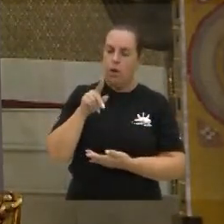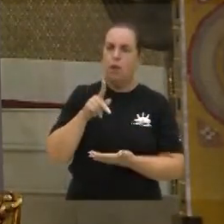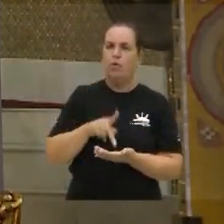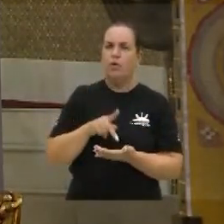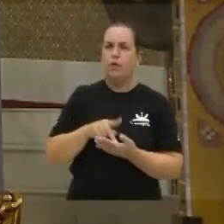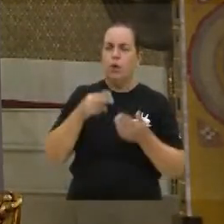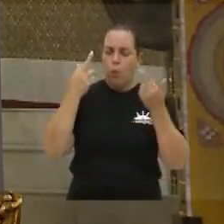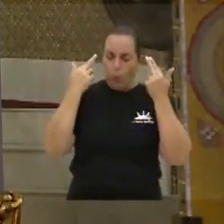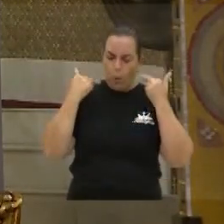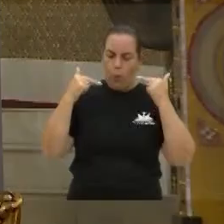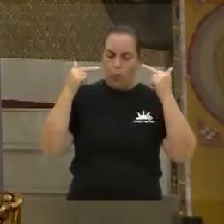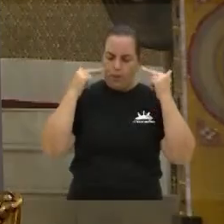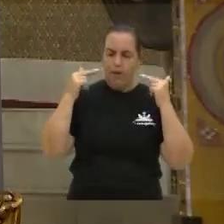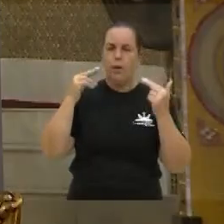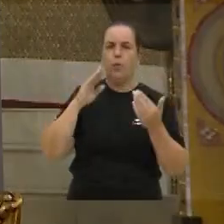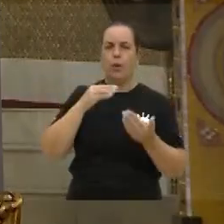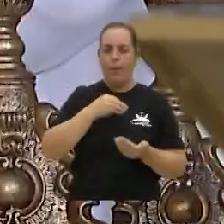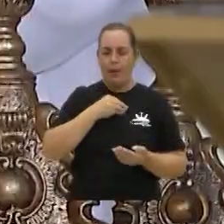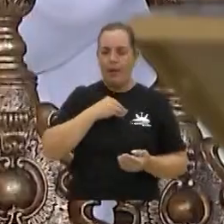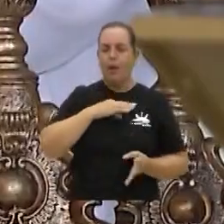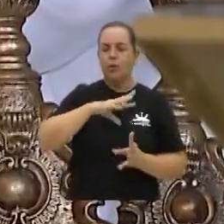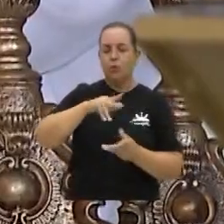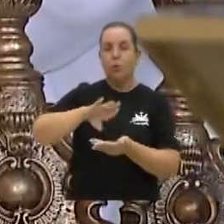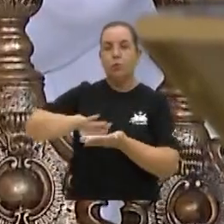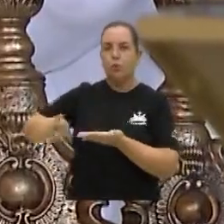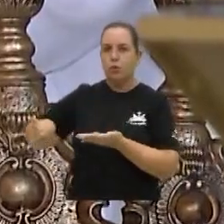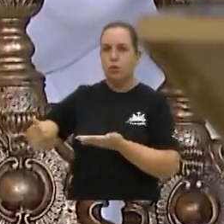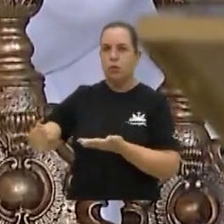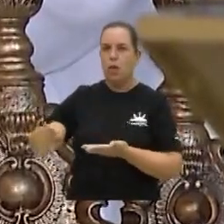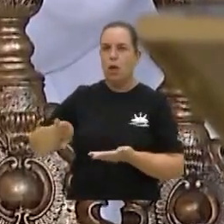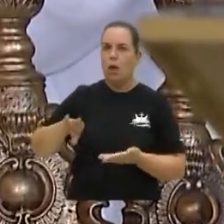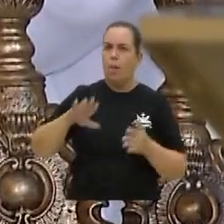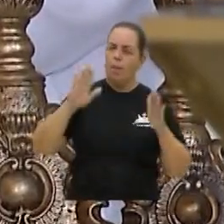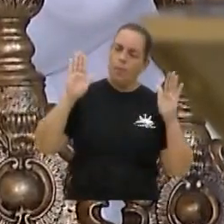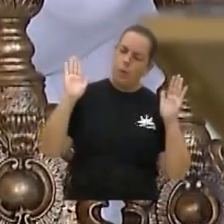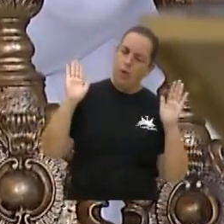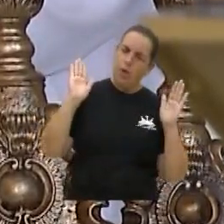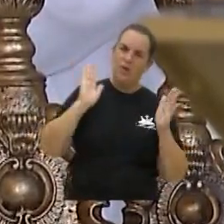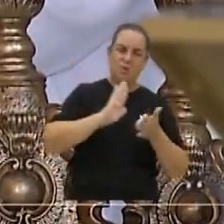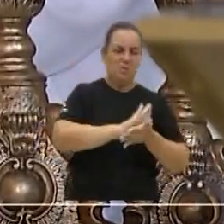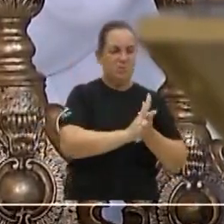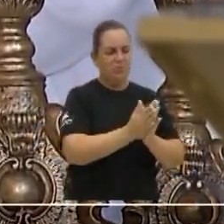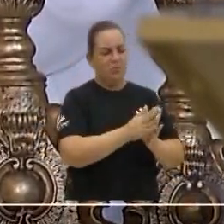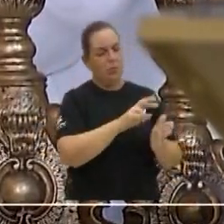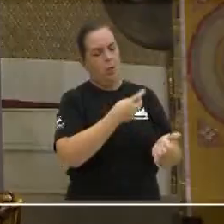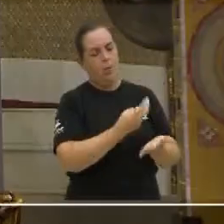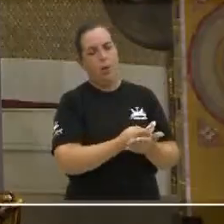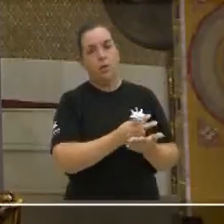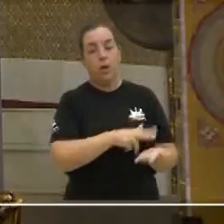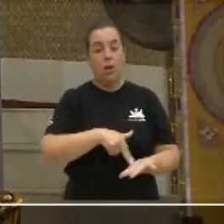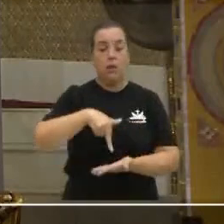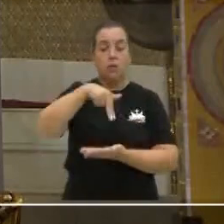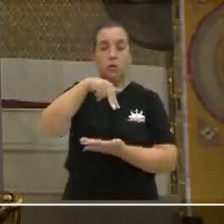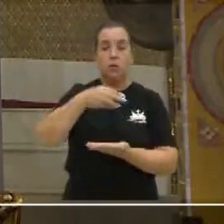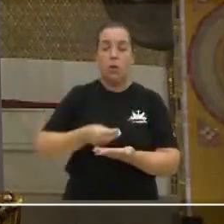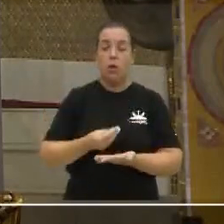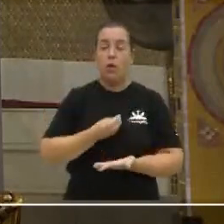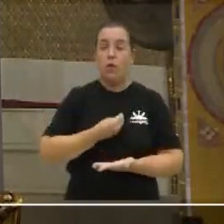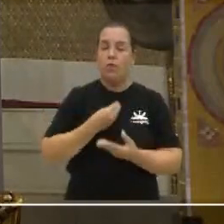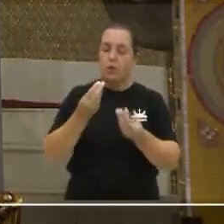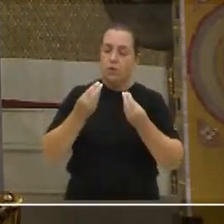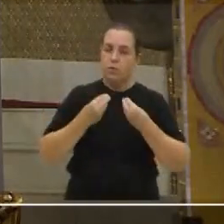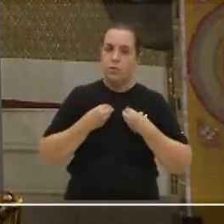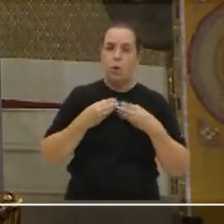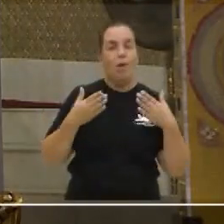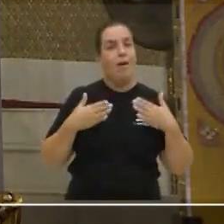verdadeiro Cordeiro que tira o pecado do mundo, morrendo, destruiu a morte, ressurgindo, deu-nos a vida, transbordando de alegria